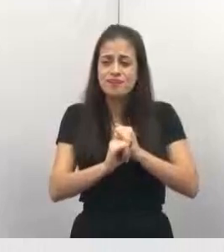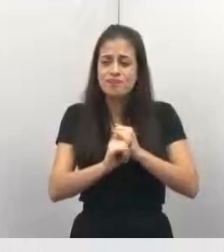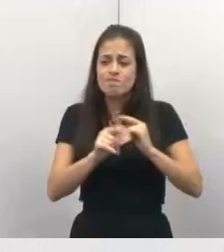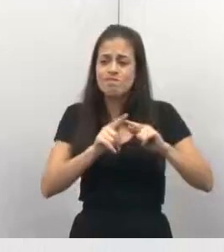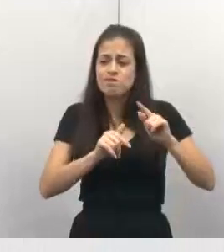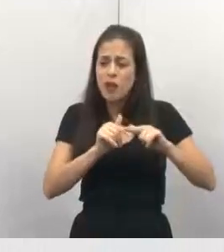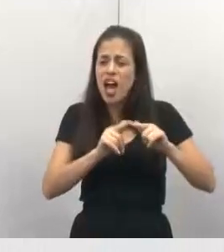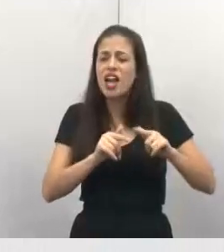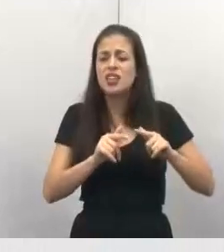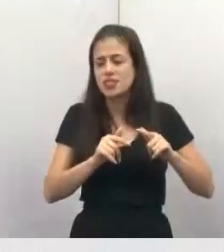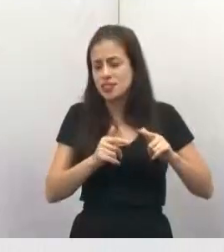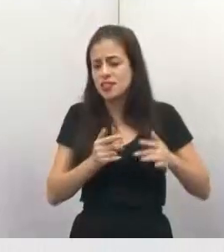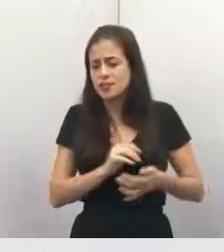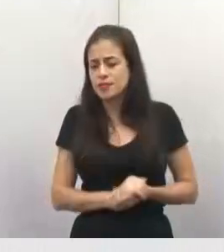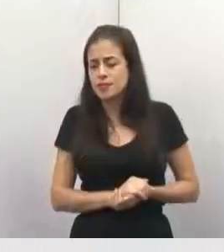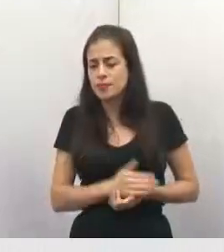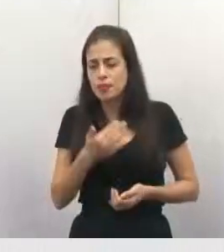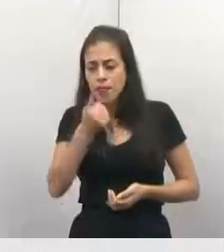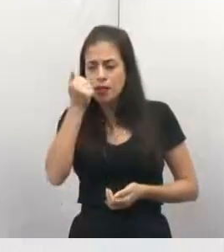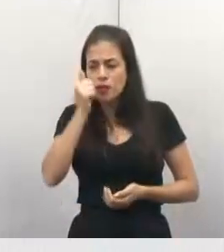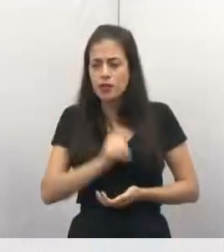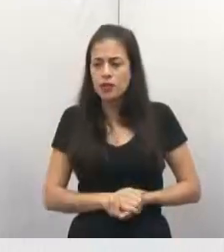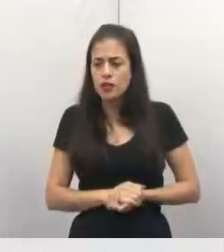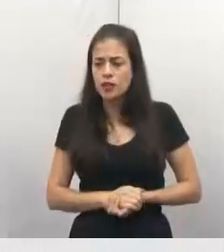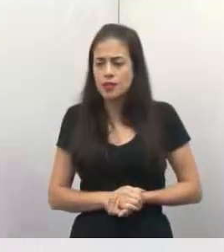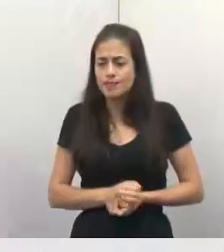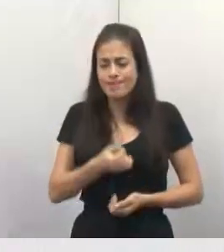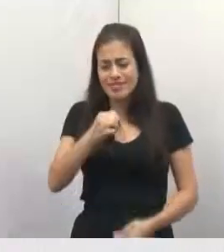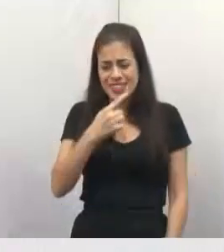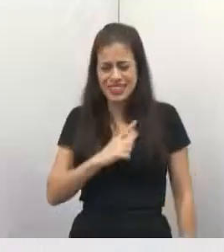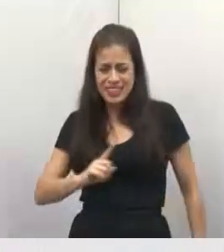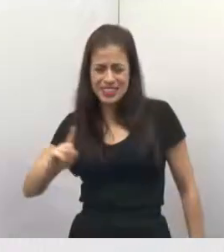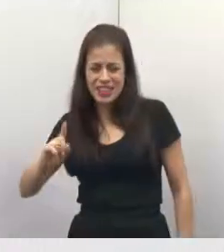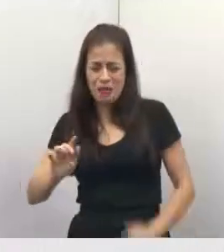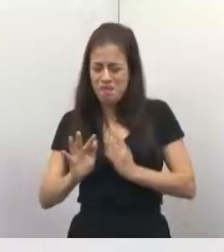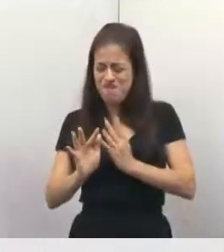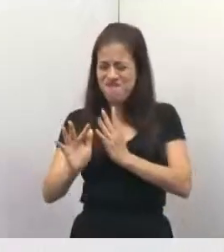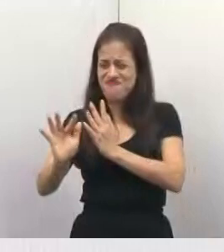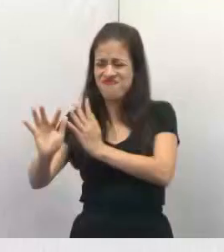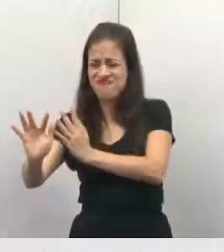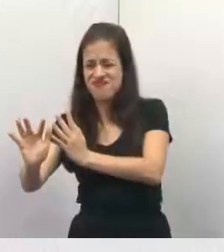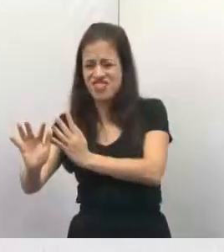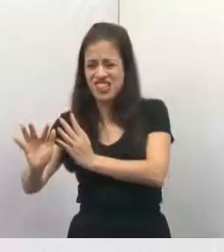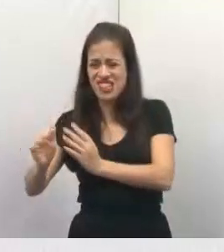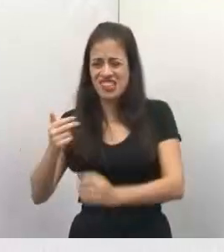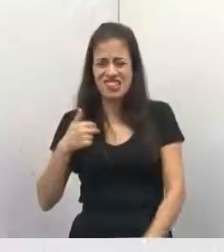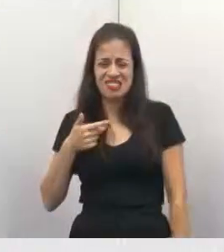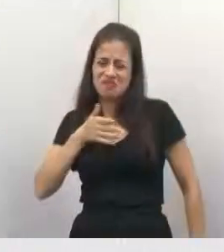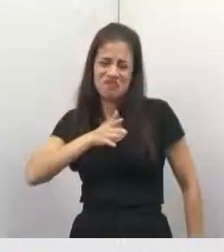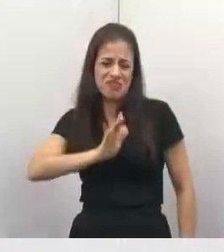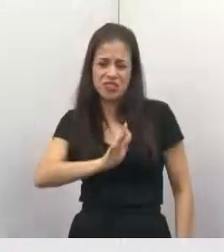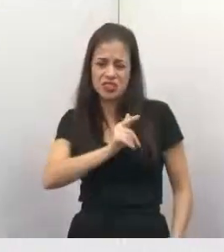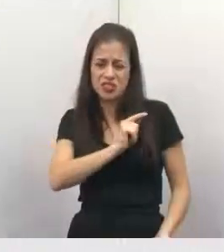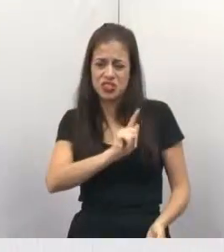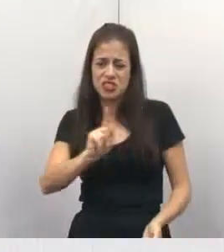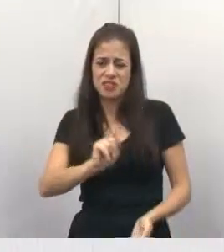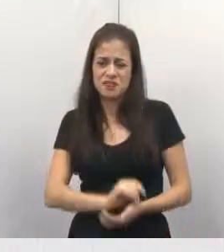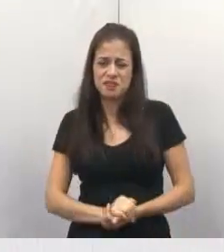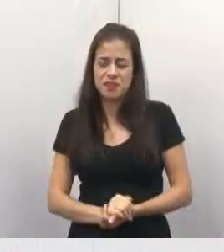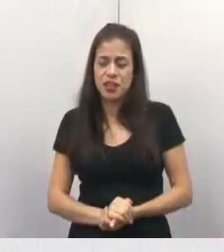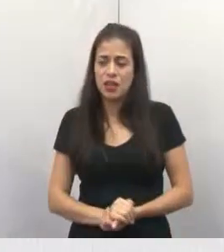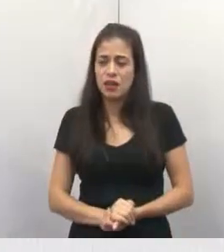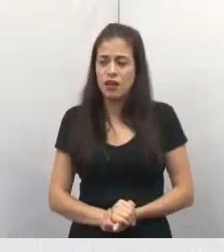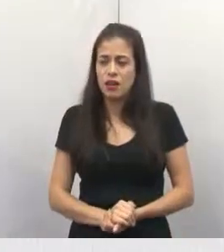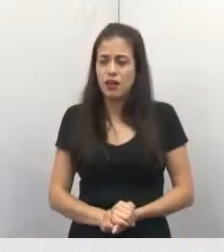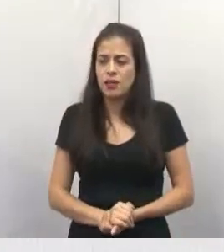desse jeito, entendeu? Aí, de ter que ir em algum lugar, pegar fila, essas coisas, eu normalmente até terceirizo, eu nem gosto muito de fazer, entendeu? Então